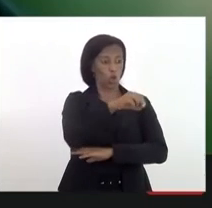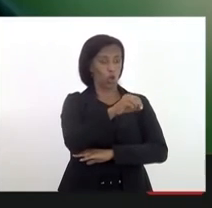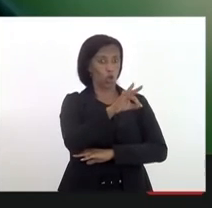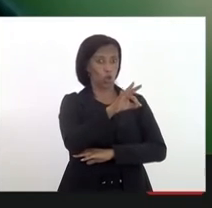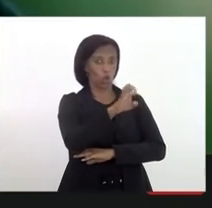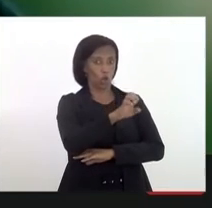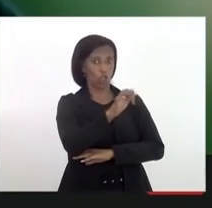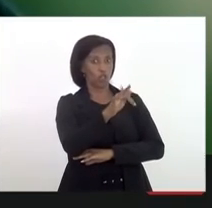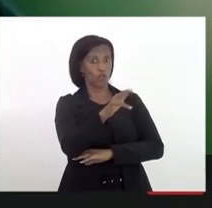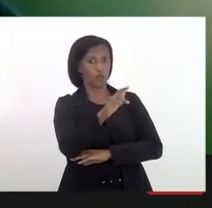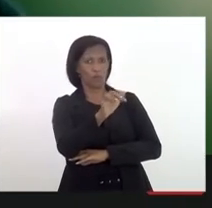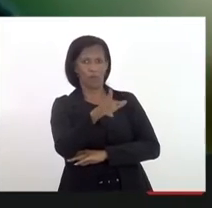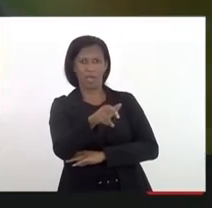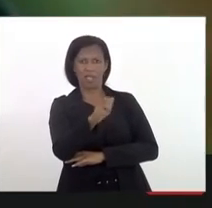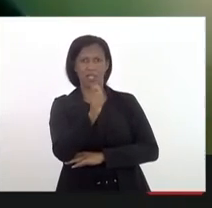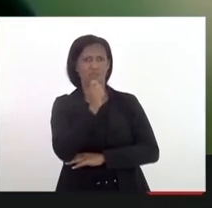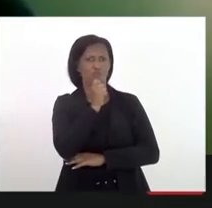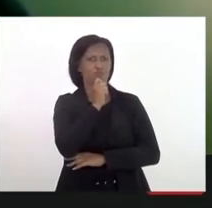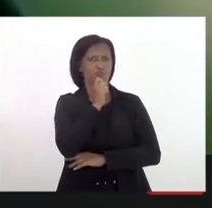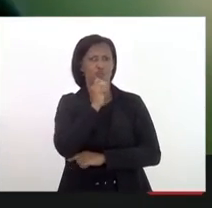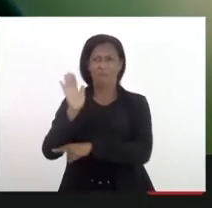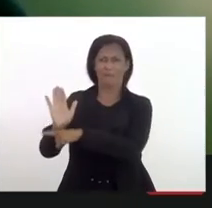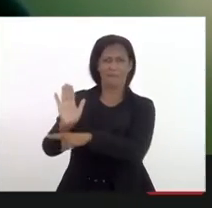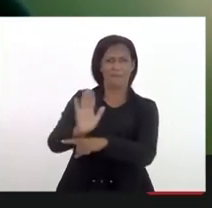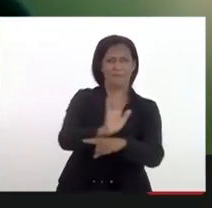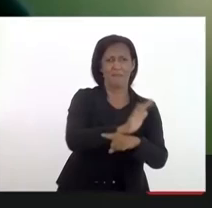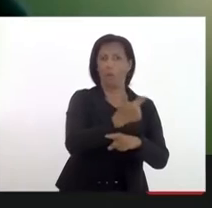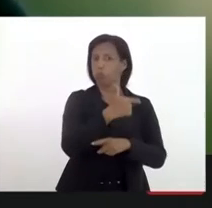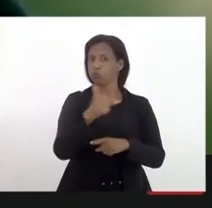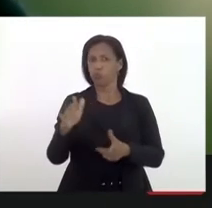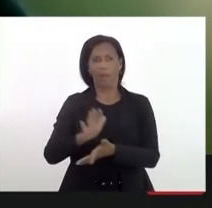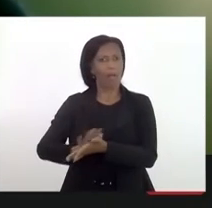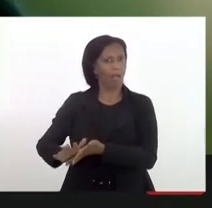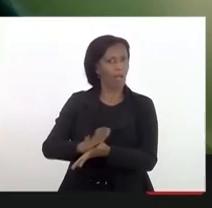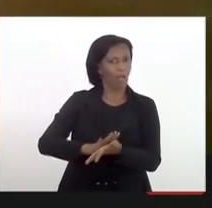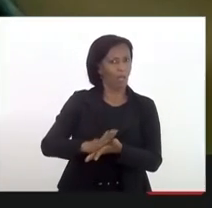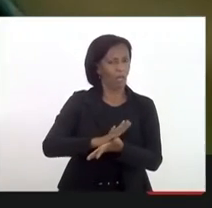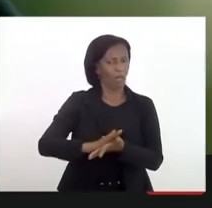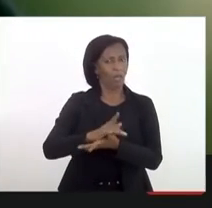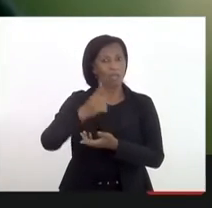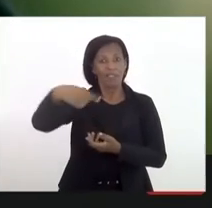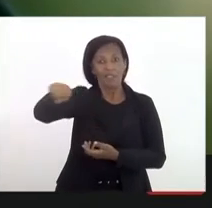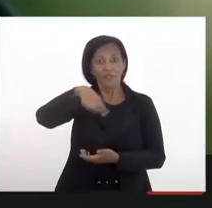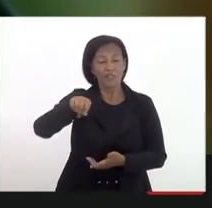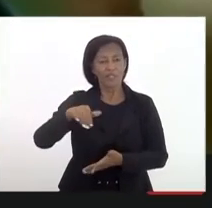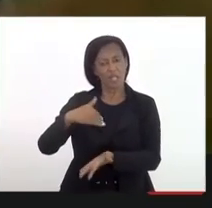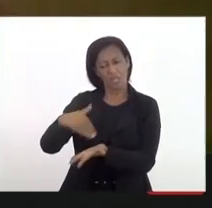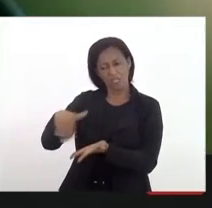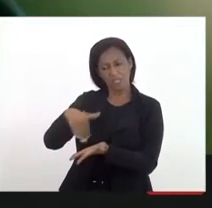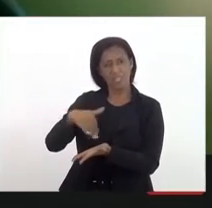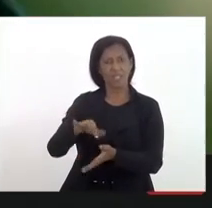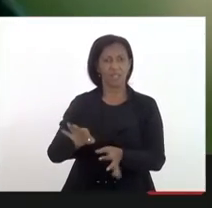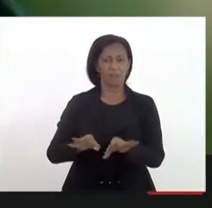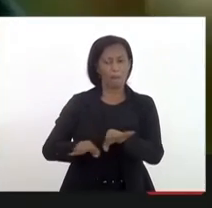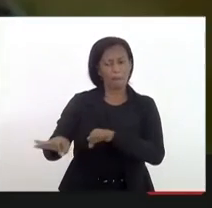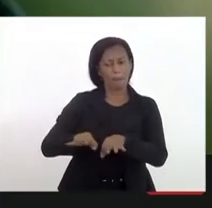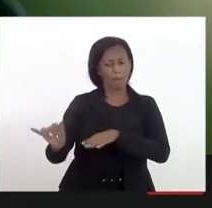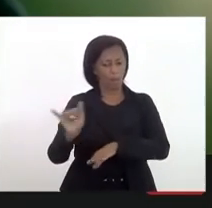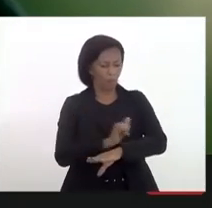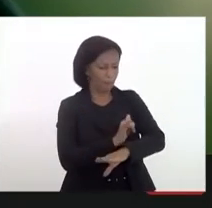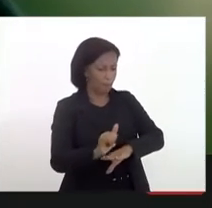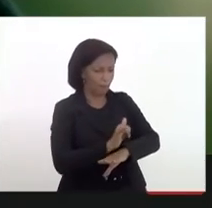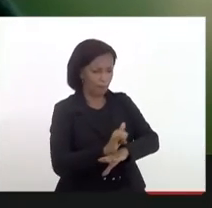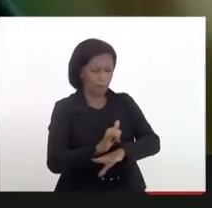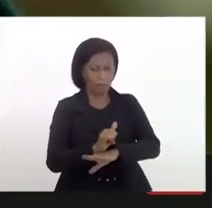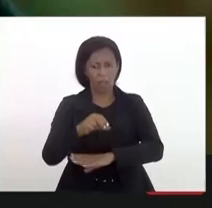era extremamente mal atendida e vocês, na época, na secretaria, fizeram um grande plano para desenvolvimento